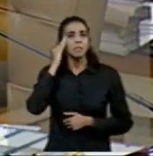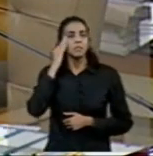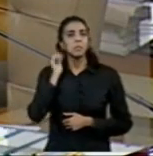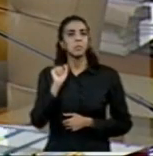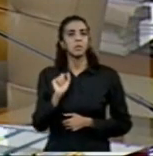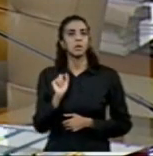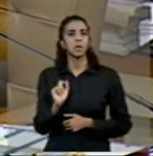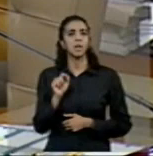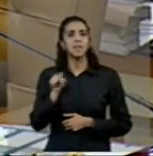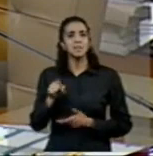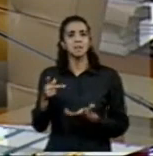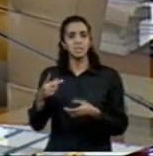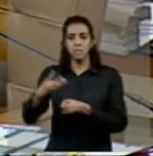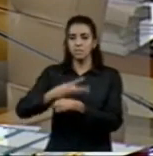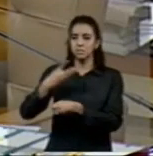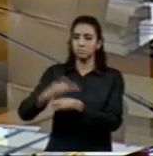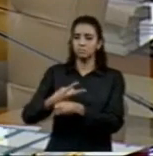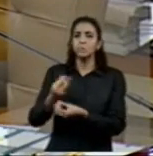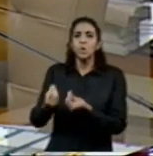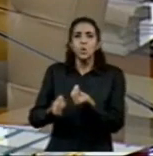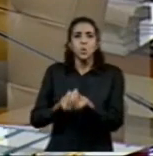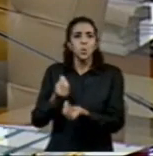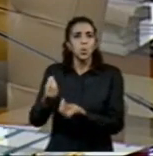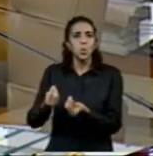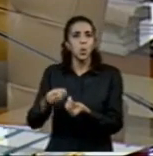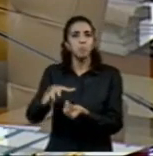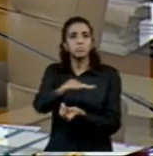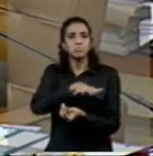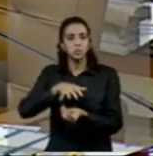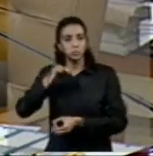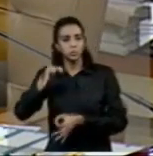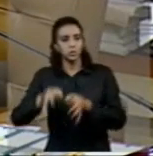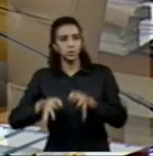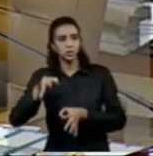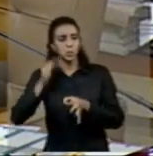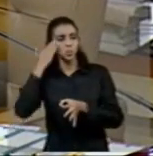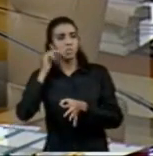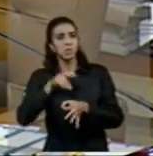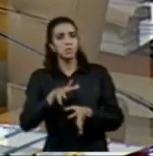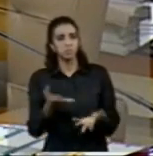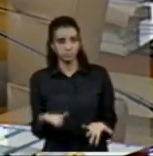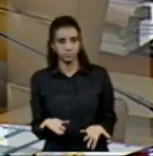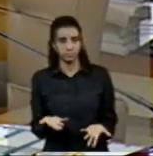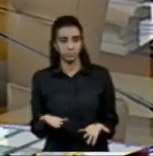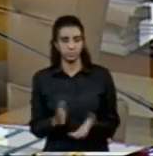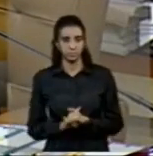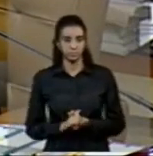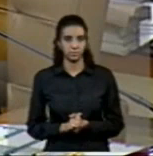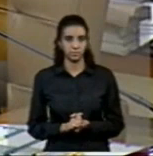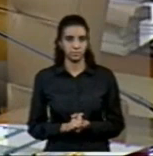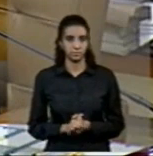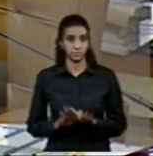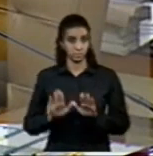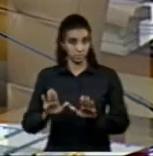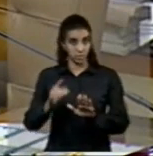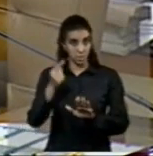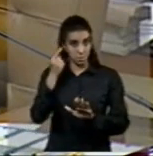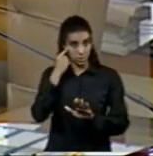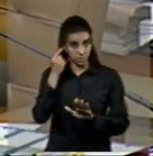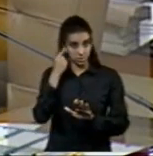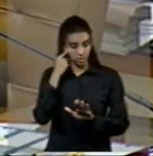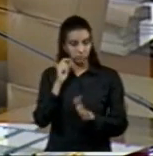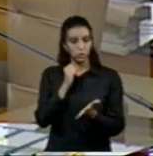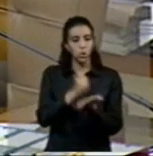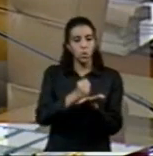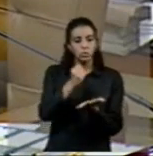termos esse fenômeno foi absorvido e regulado pelo direito do trabalho. Analisar, a partir da categoria do